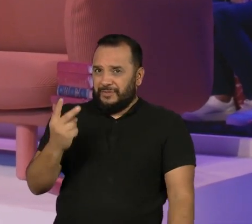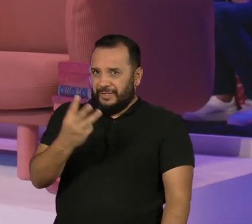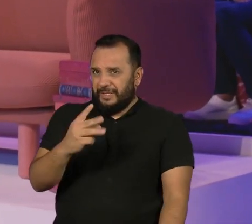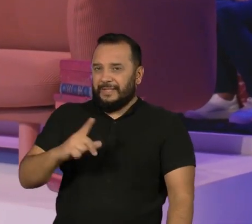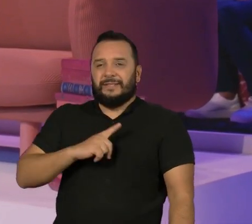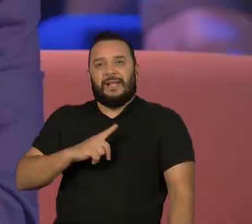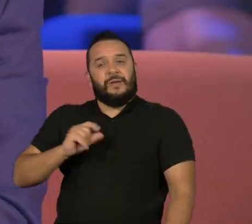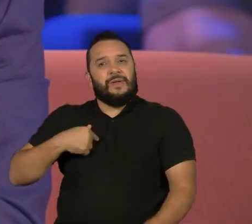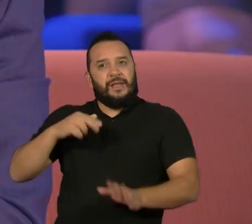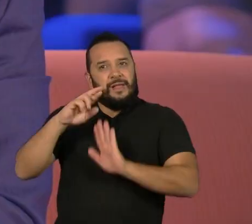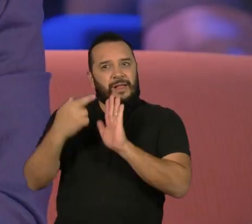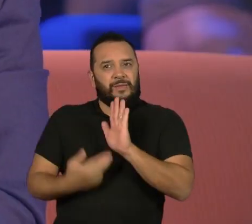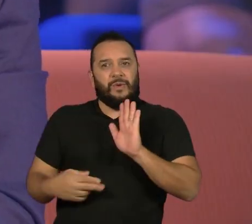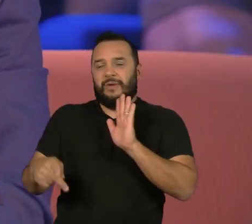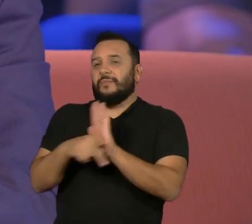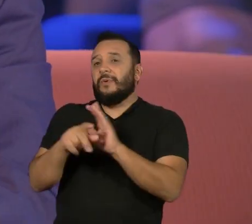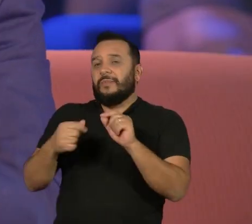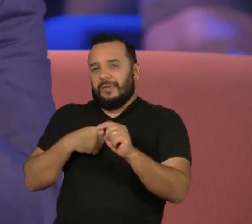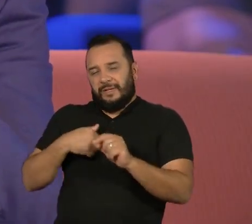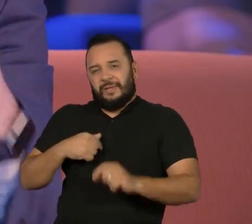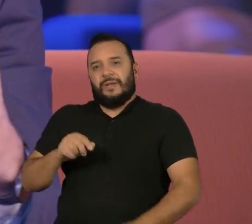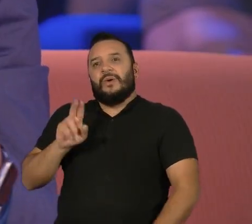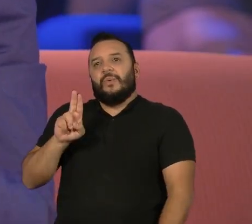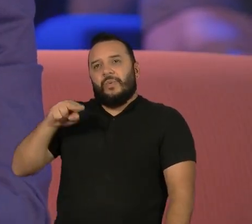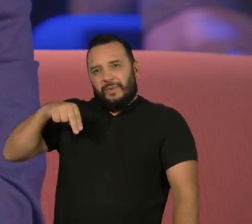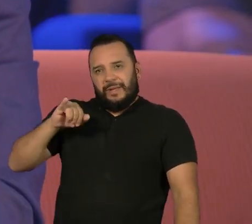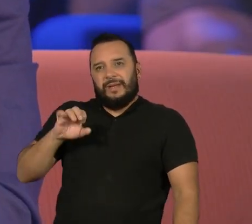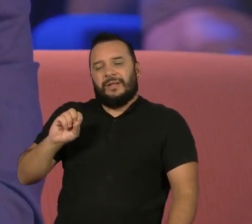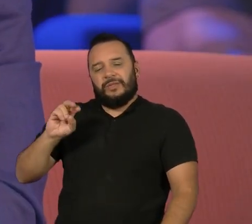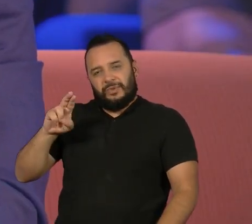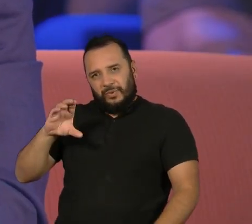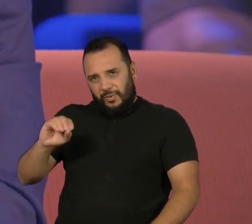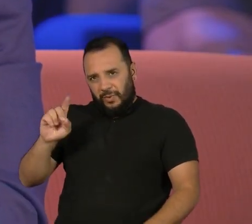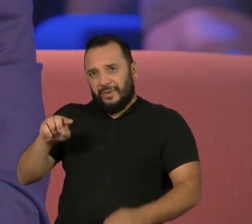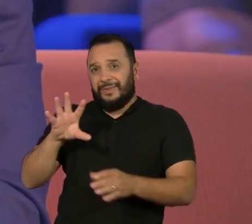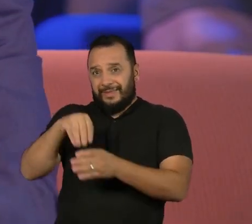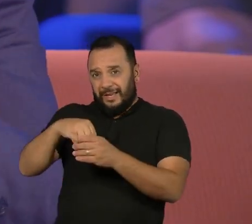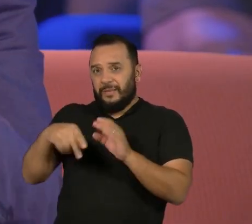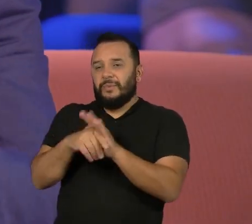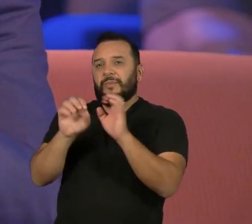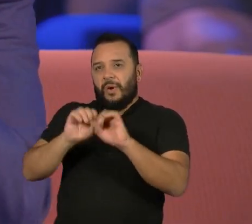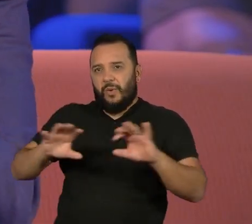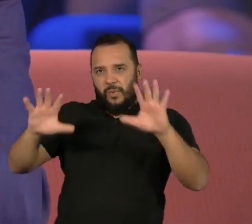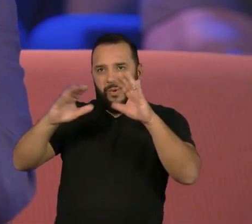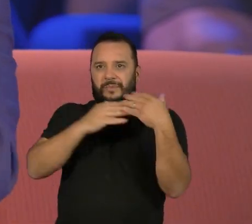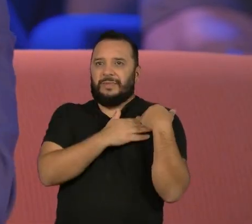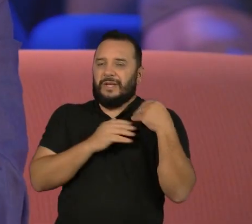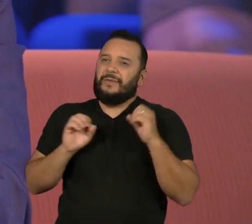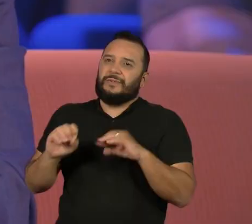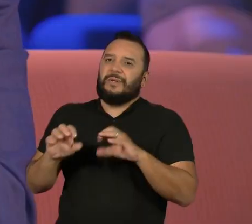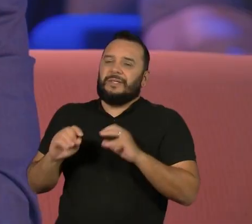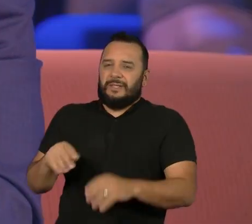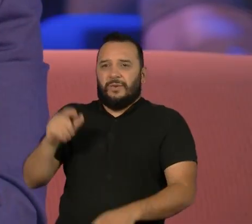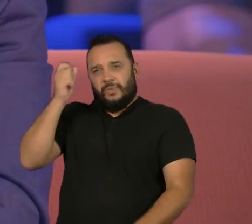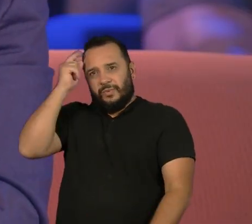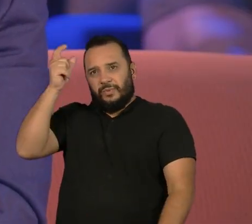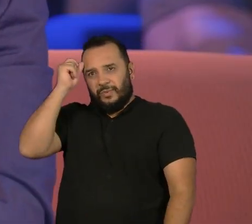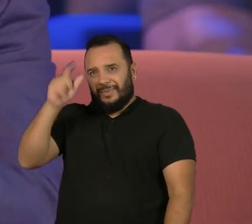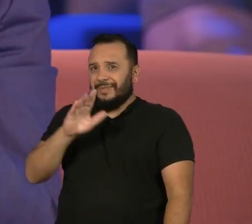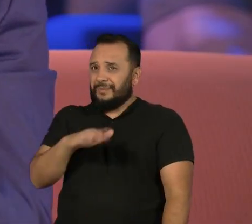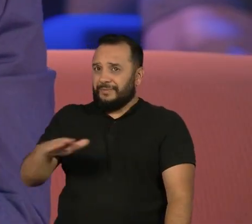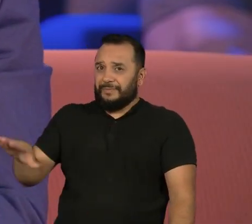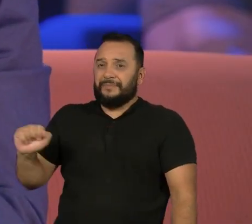um relatório da Unesco, que é a organização da ONU responsável por cuidar da educação, da cultura, das crianças,